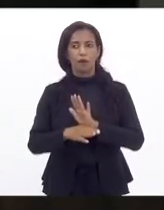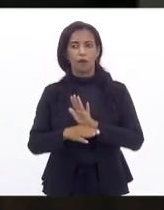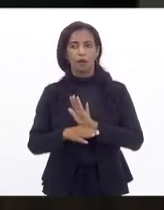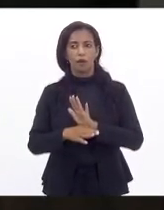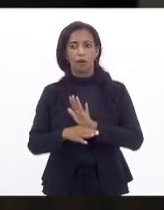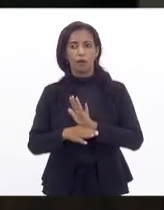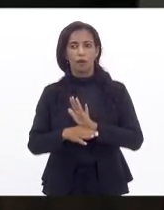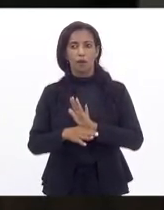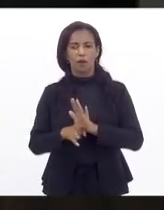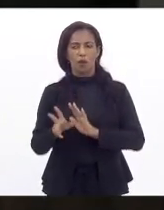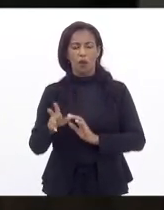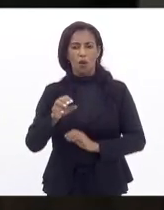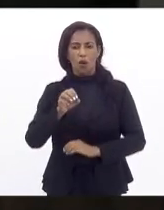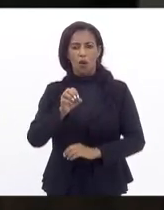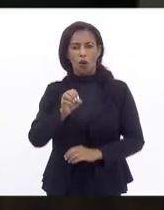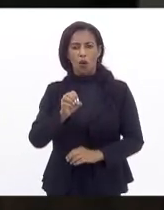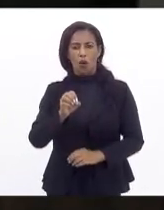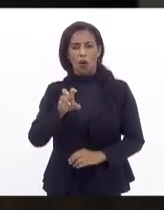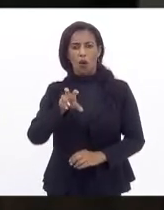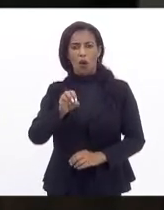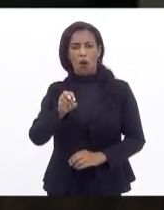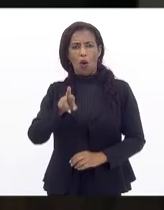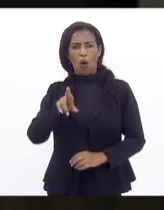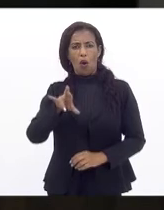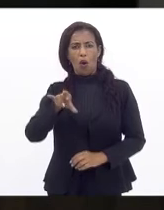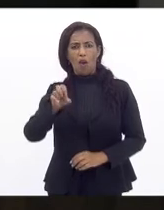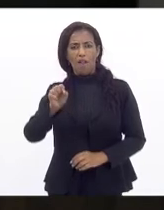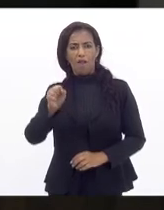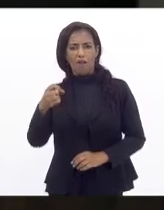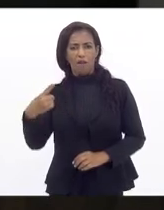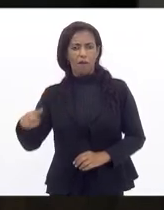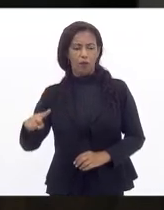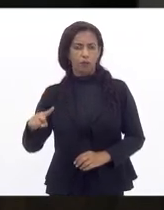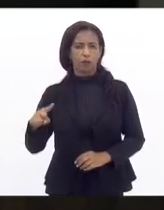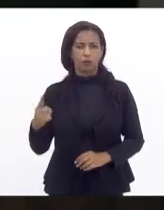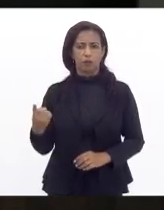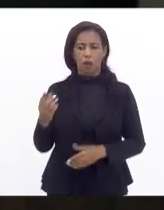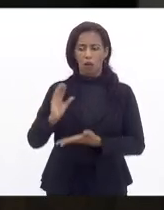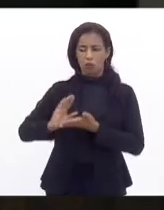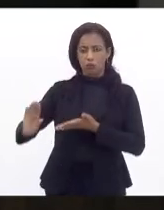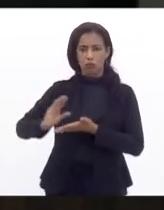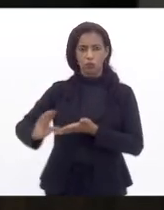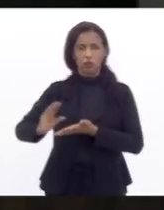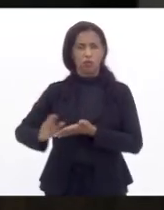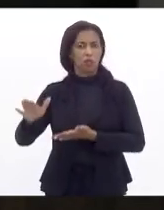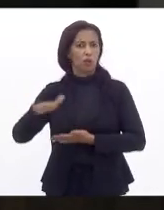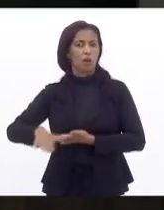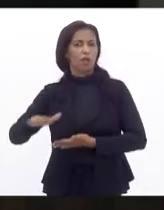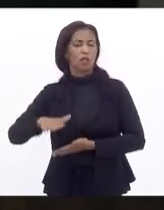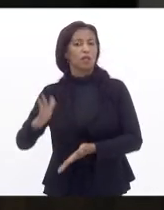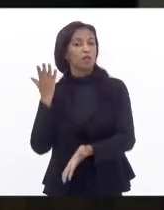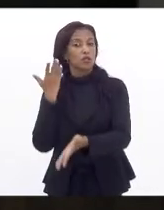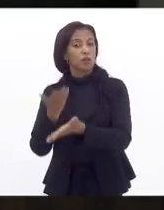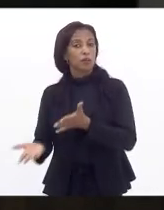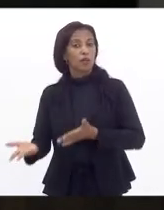Pequenos Órfãos da Covid-19, que dispõe sobre o auxílio financeiro às crianças e adolescentes. Perderam